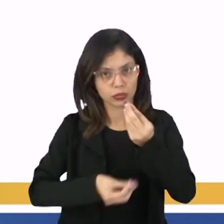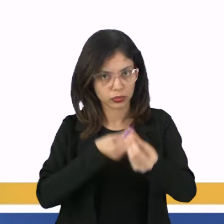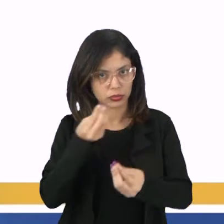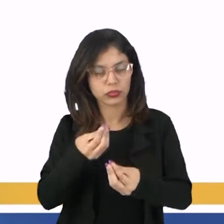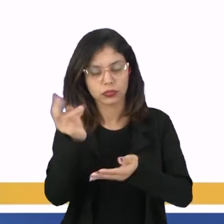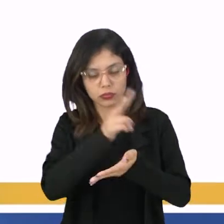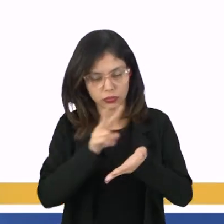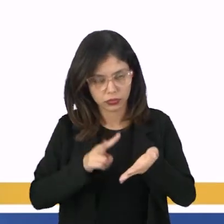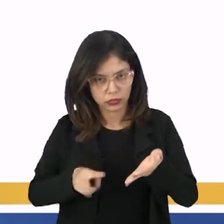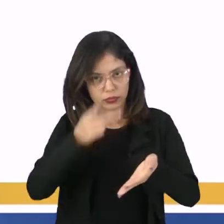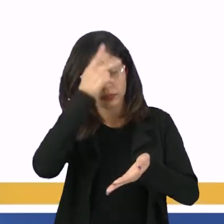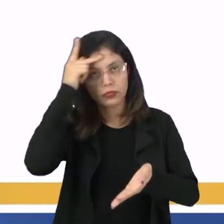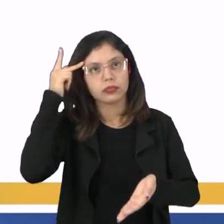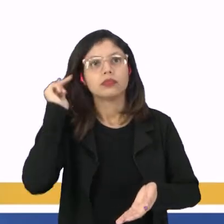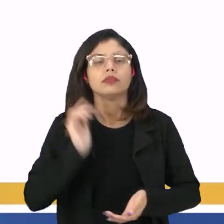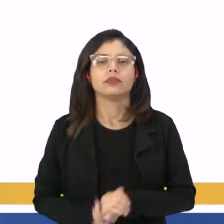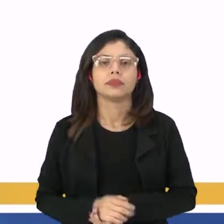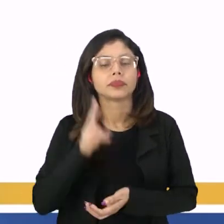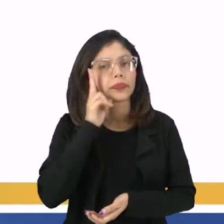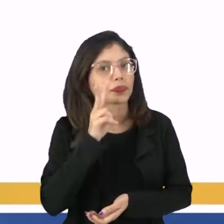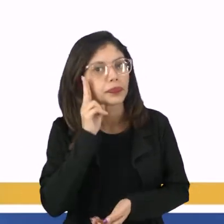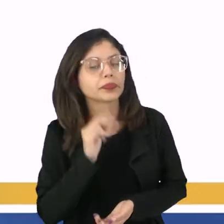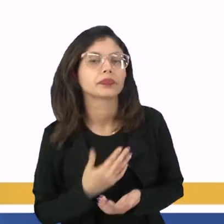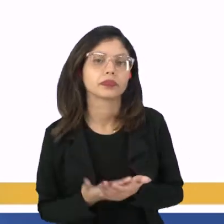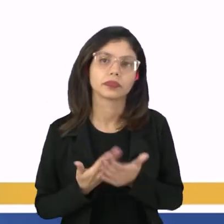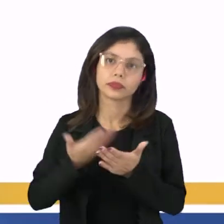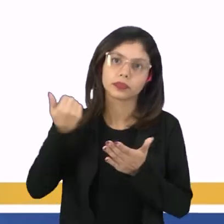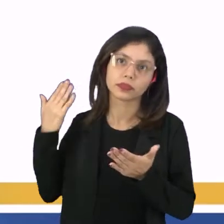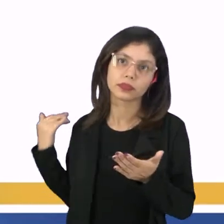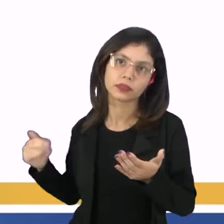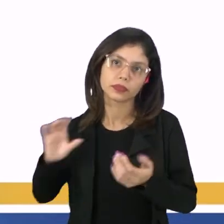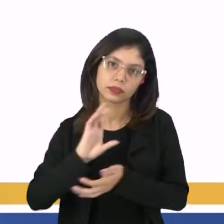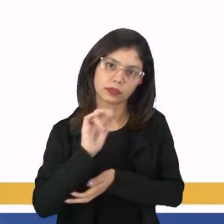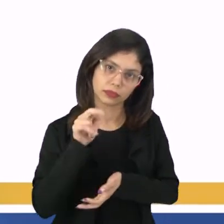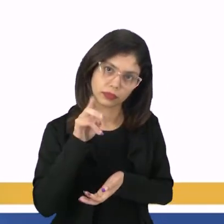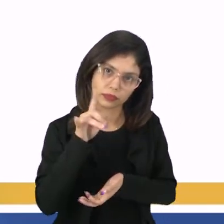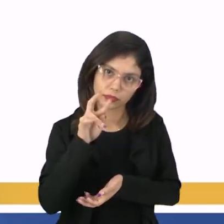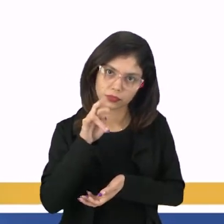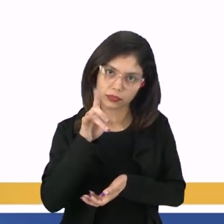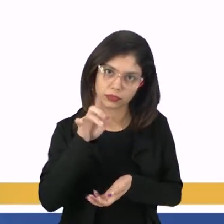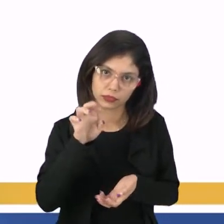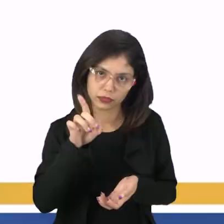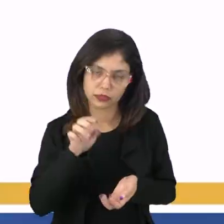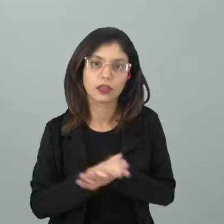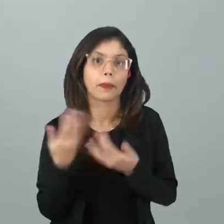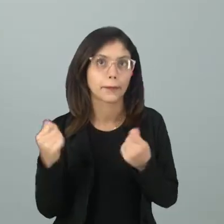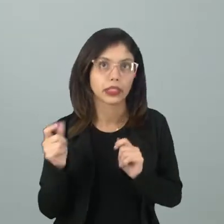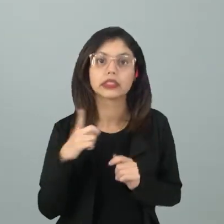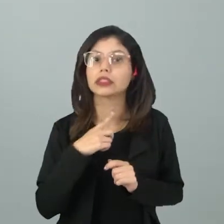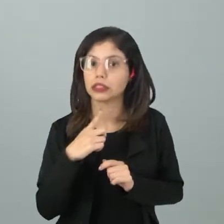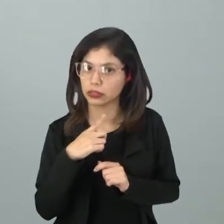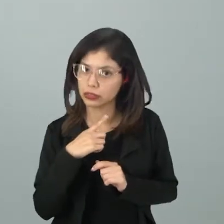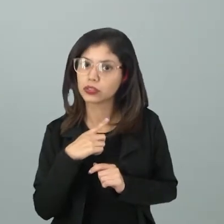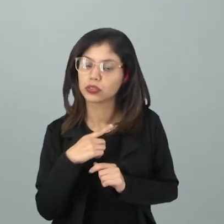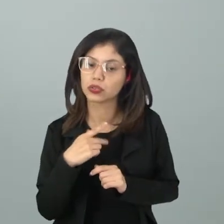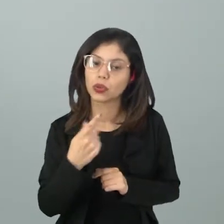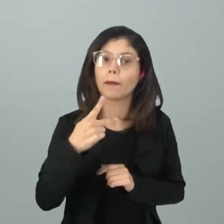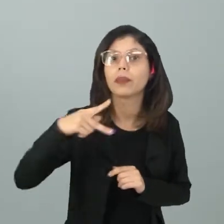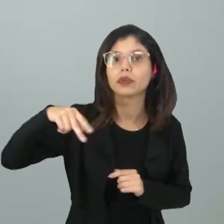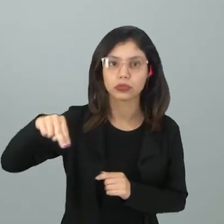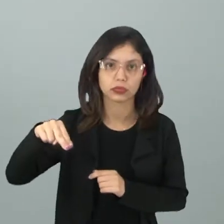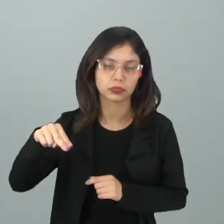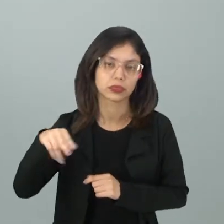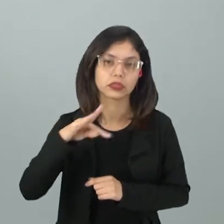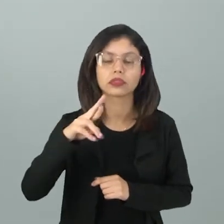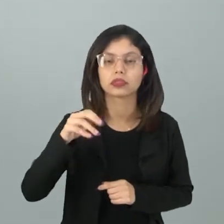de tratamento ao destinatário. Lembra o que a gente mencionou na aula anterior sobre cordialidade? Aqui a gente precisa também usar um pronome de